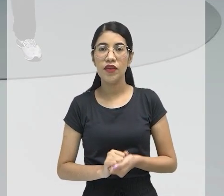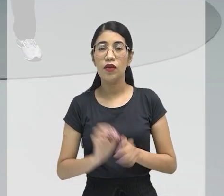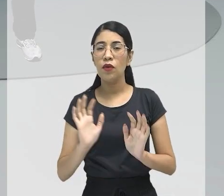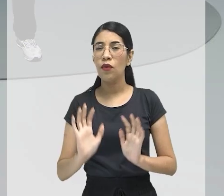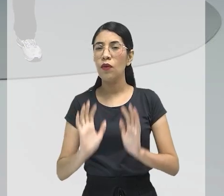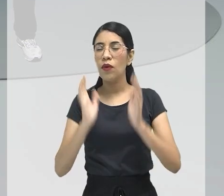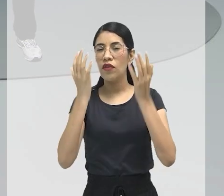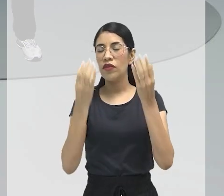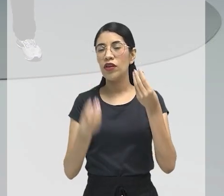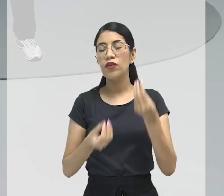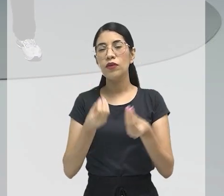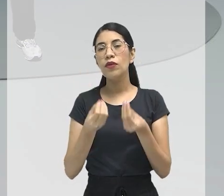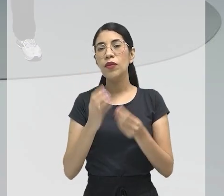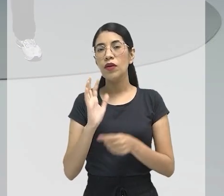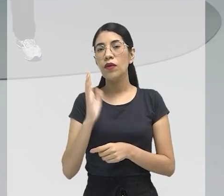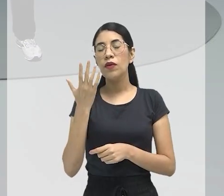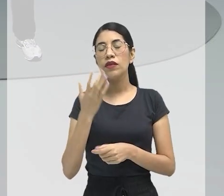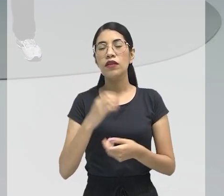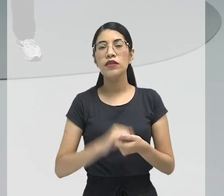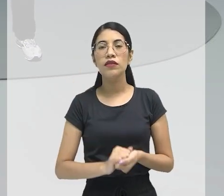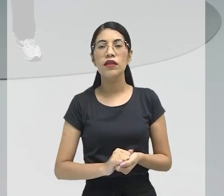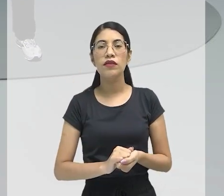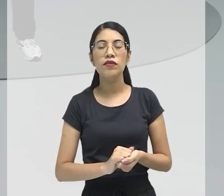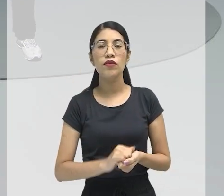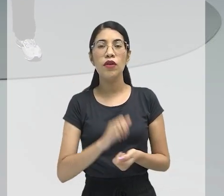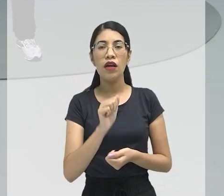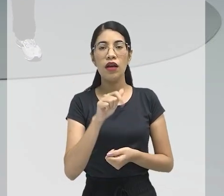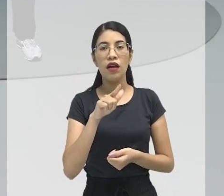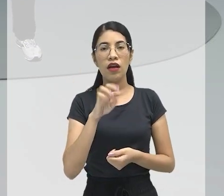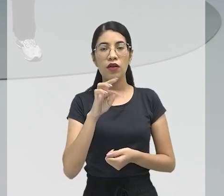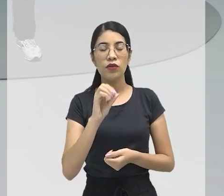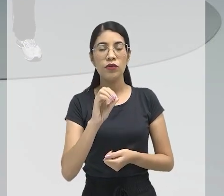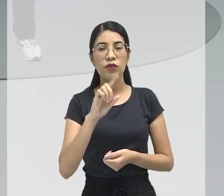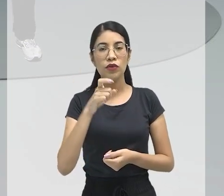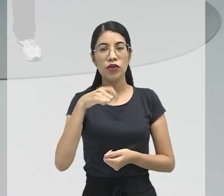o evento, né, como eu falei, que acontece lá no Alto Xingu, onde eles fazem essa